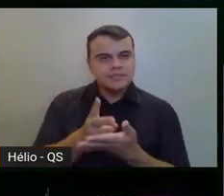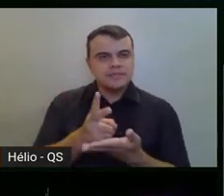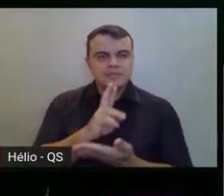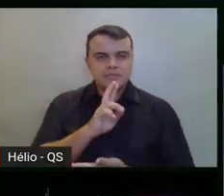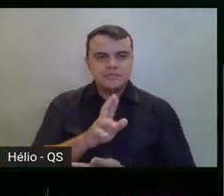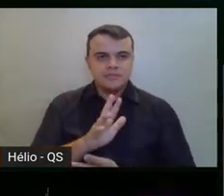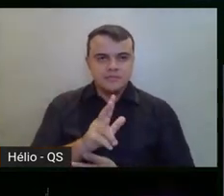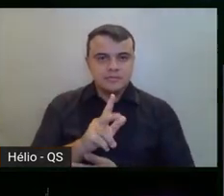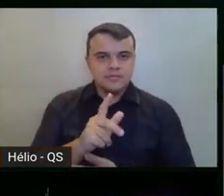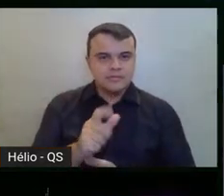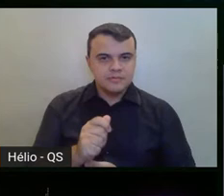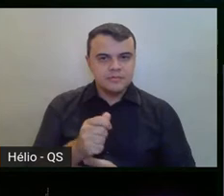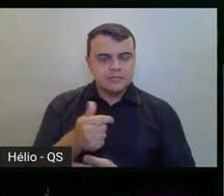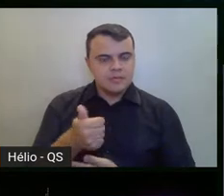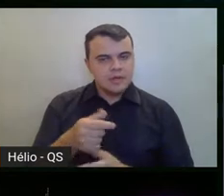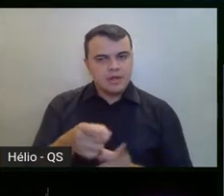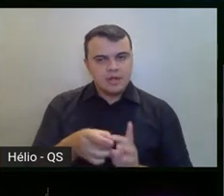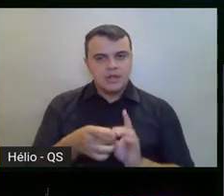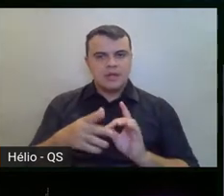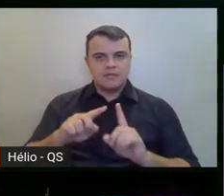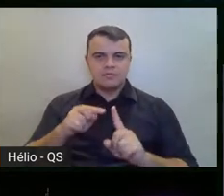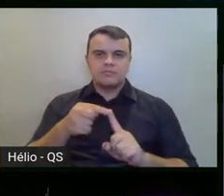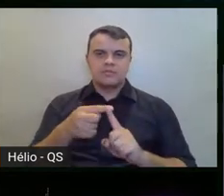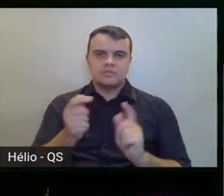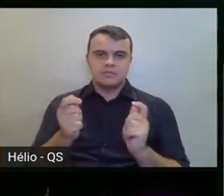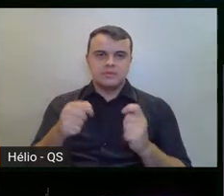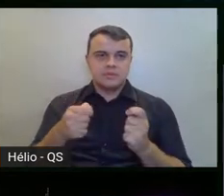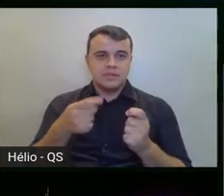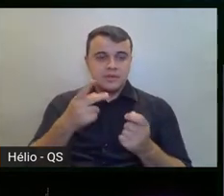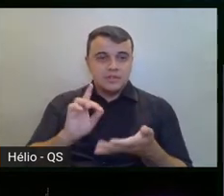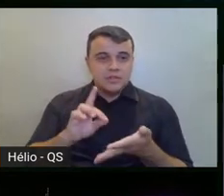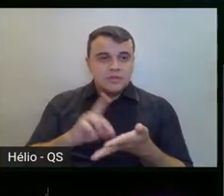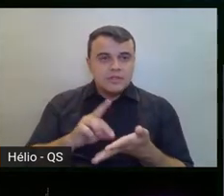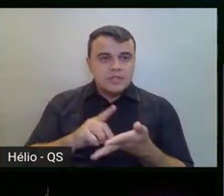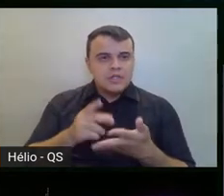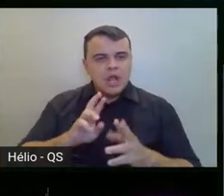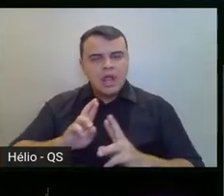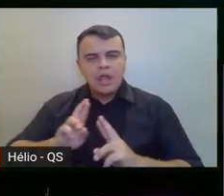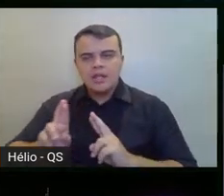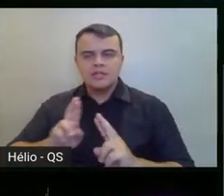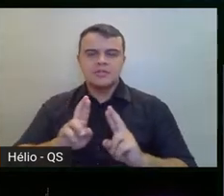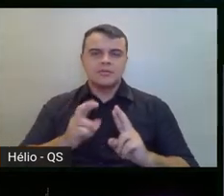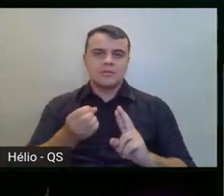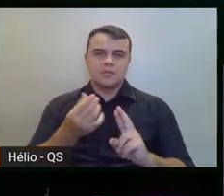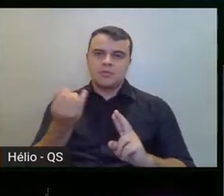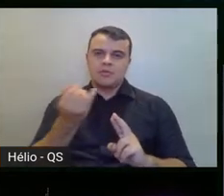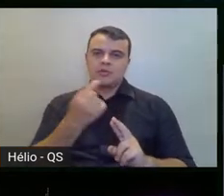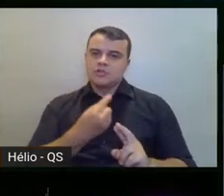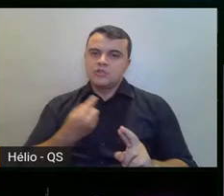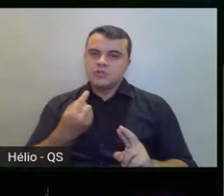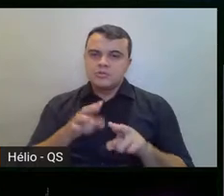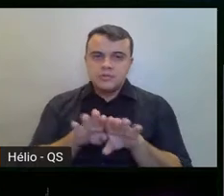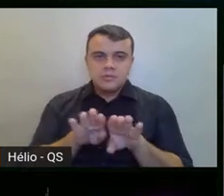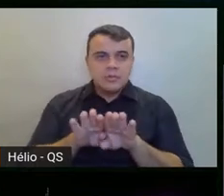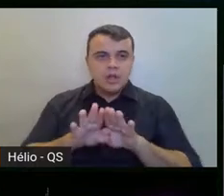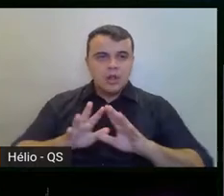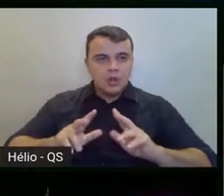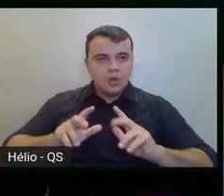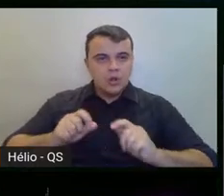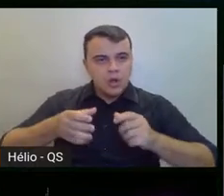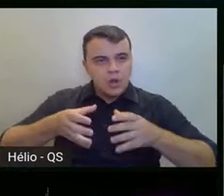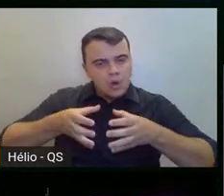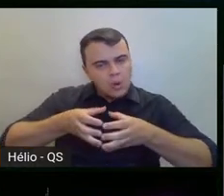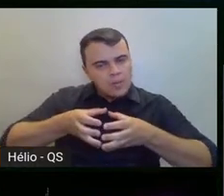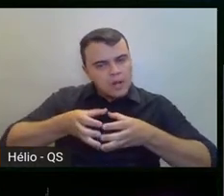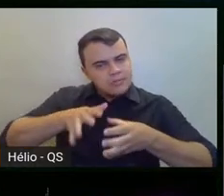todo mundo lá então fique à vontade para adicionar a gente para realmente fazer networking não só conosco né pessoal mas também com a galera